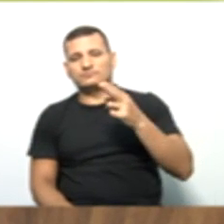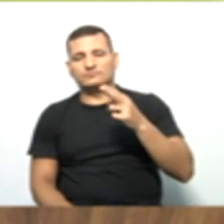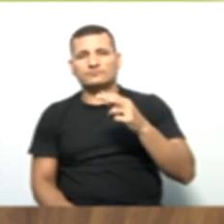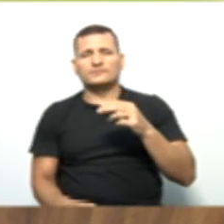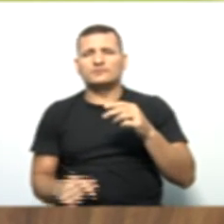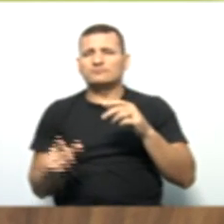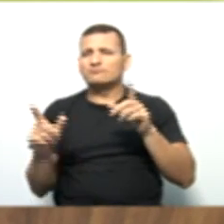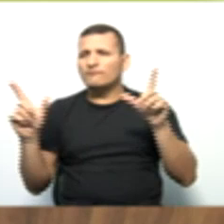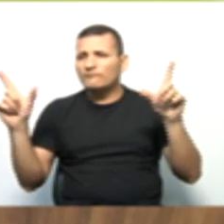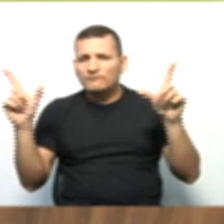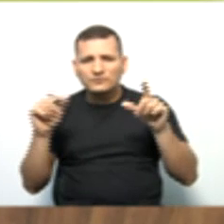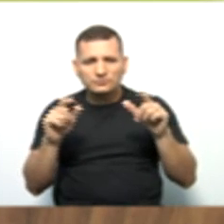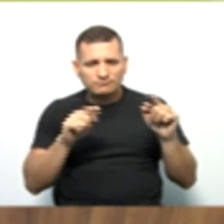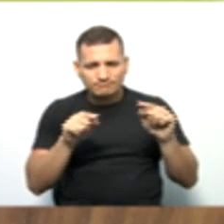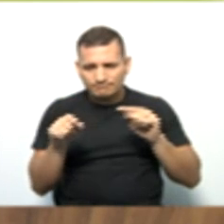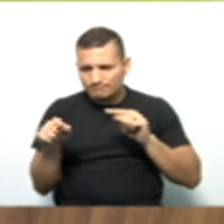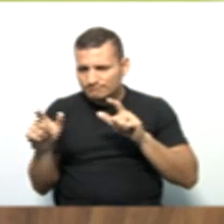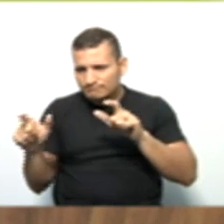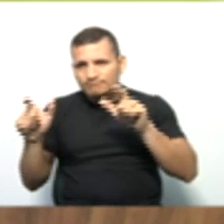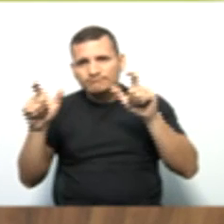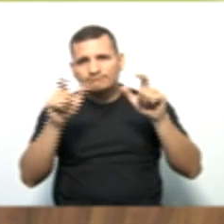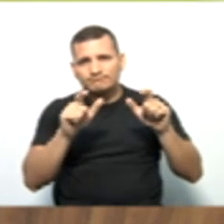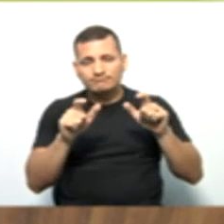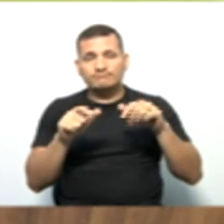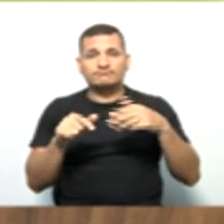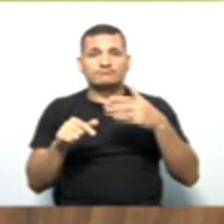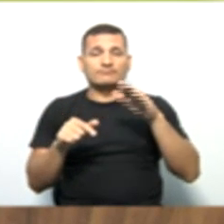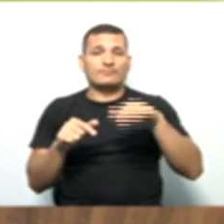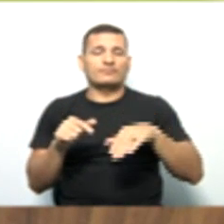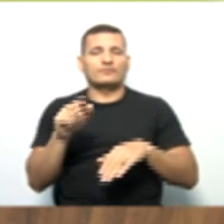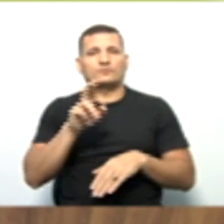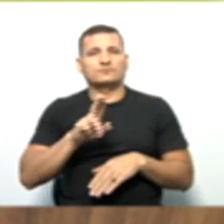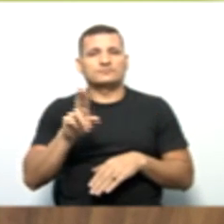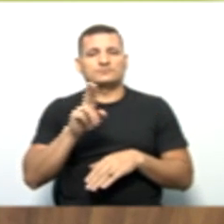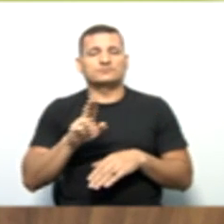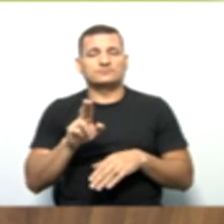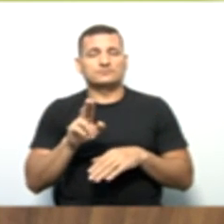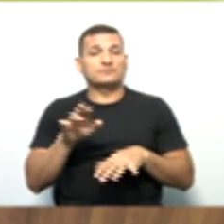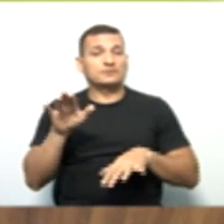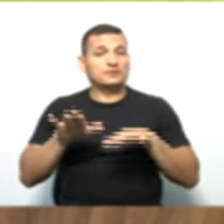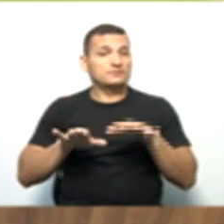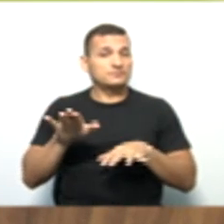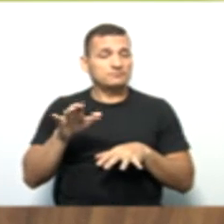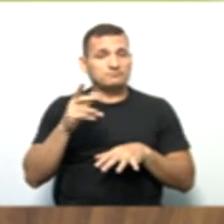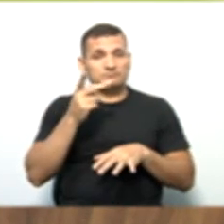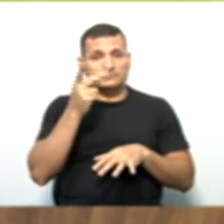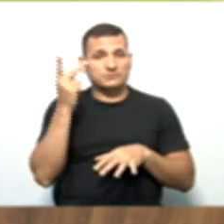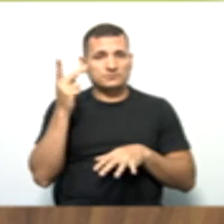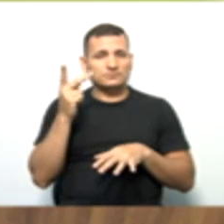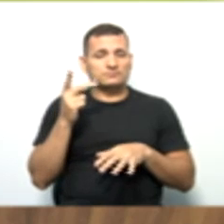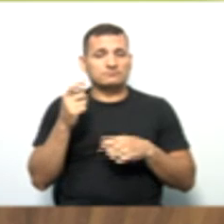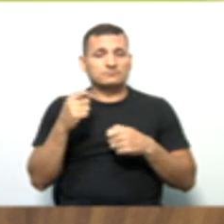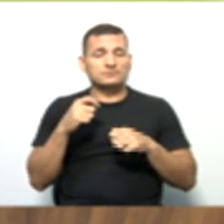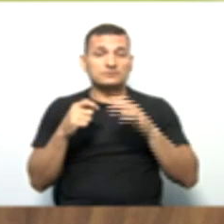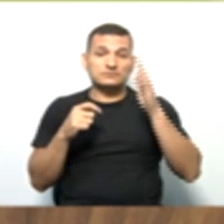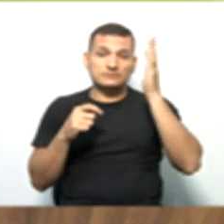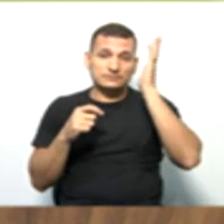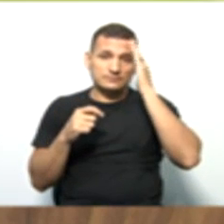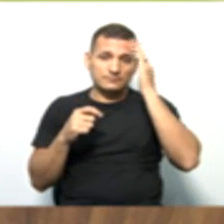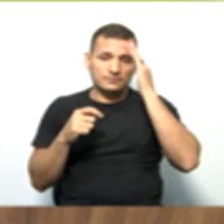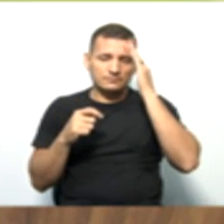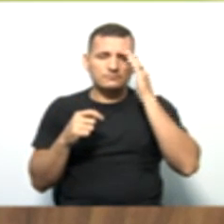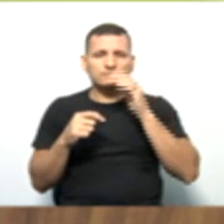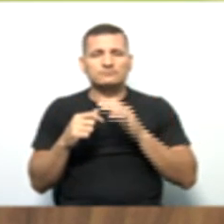outro canto. Então, isso são coisas de usabilidade que para o usuário já está assim pré-definida. Todo botãozinho